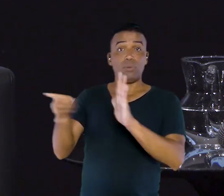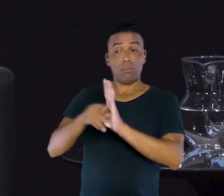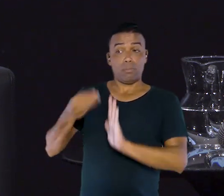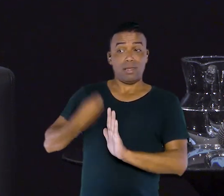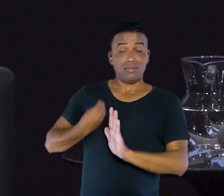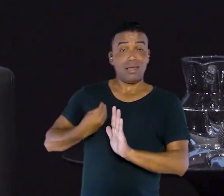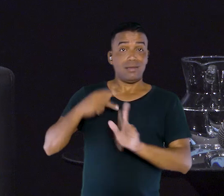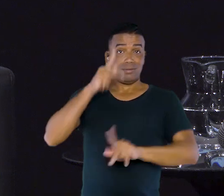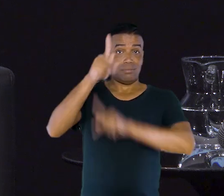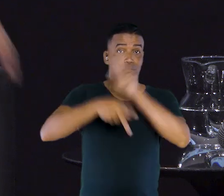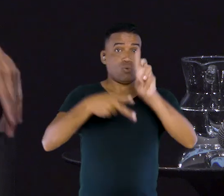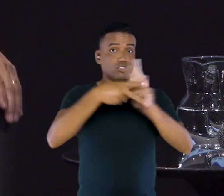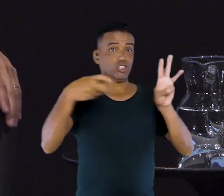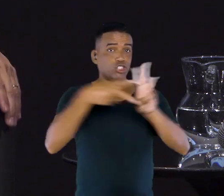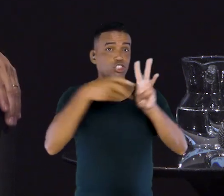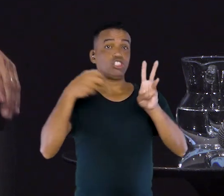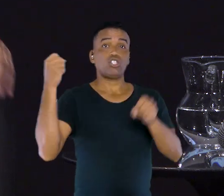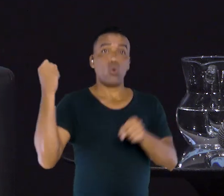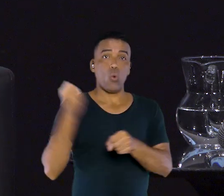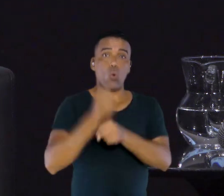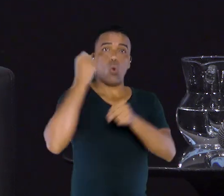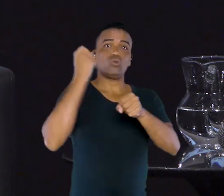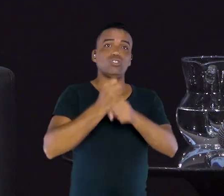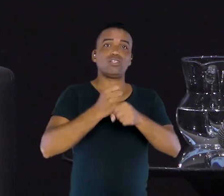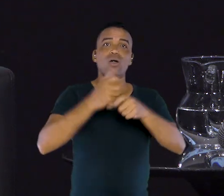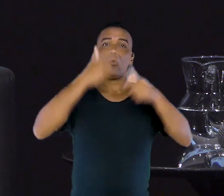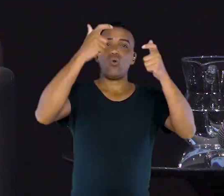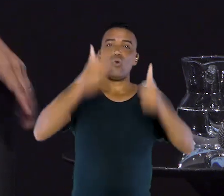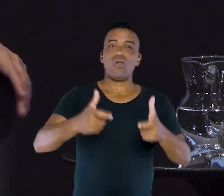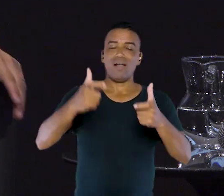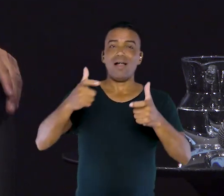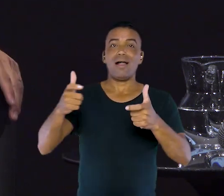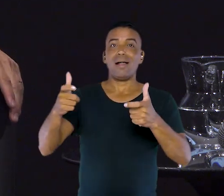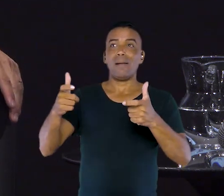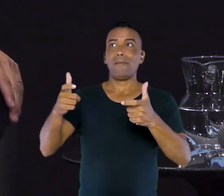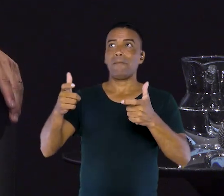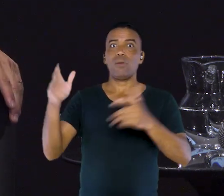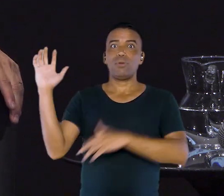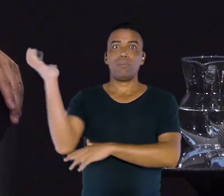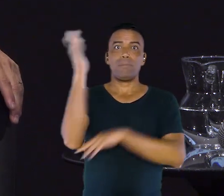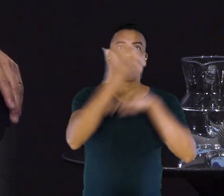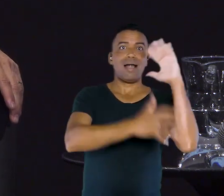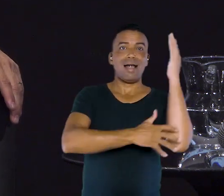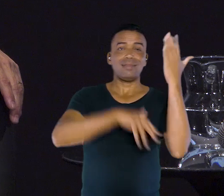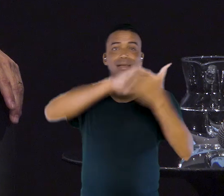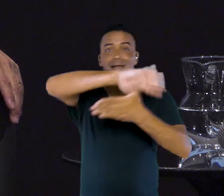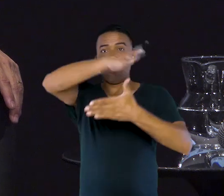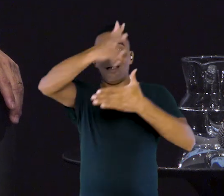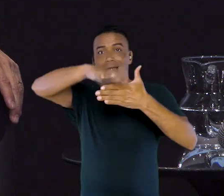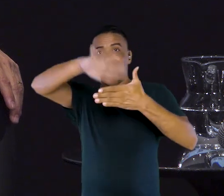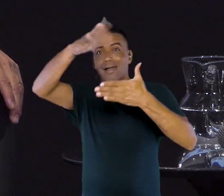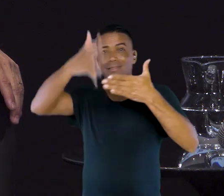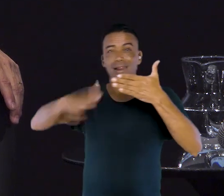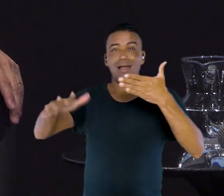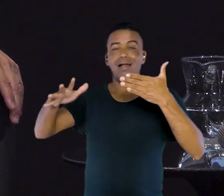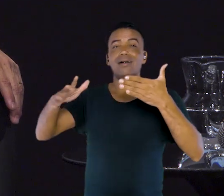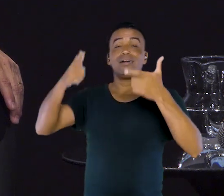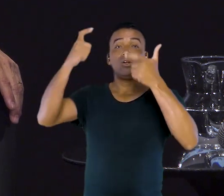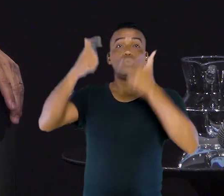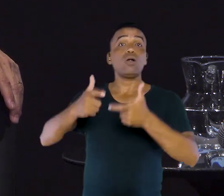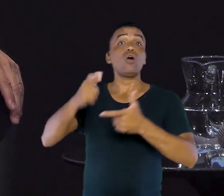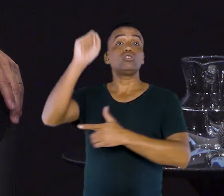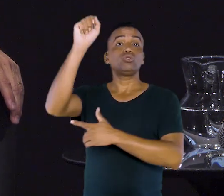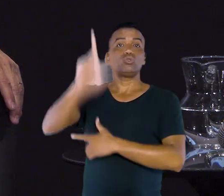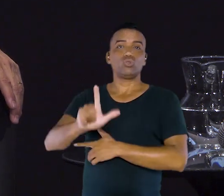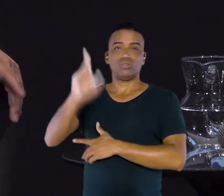presença indígena e a construção desse tipo de paisagem que é típico das matas atlânticas de altitude do